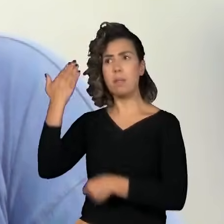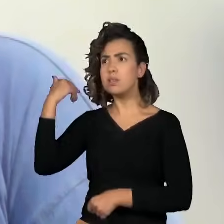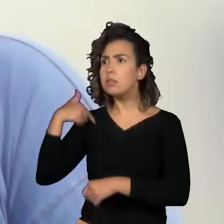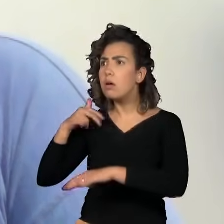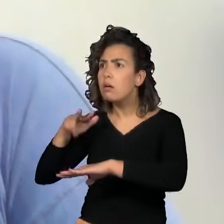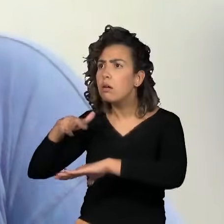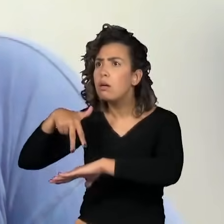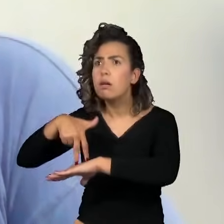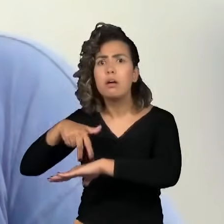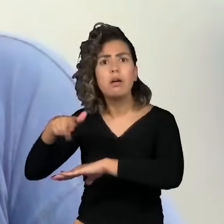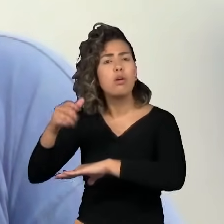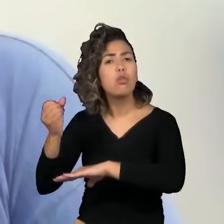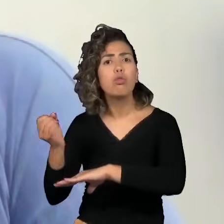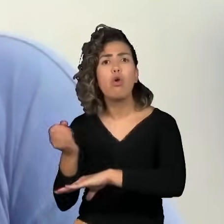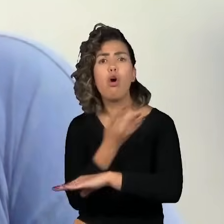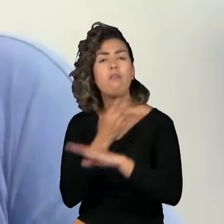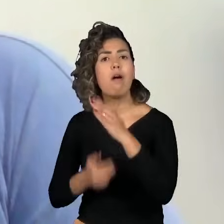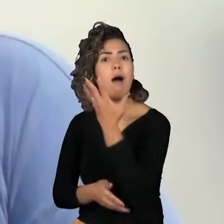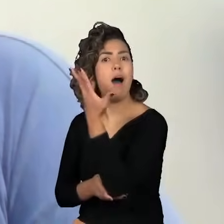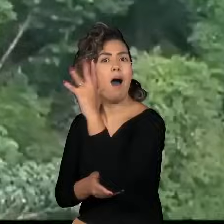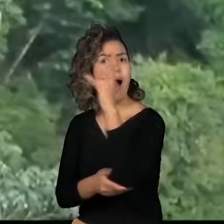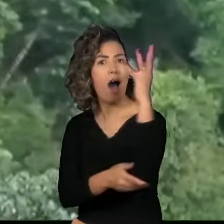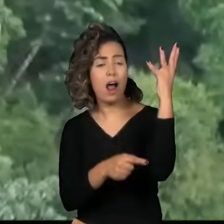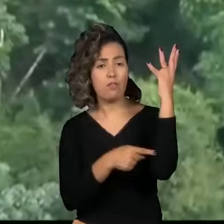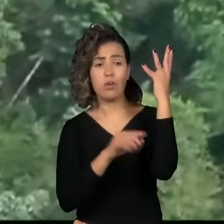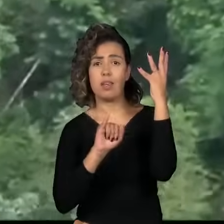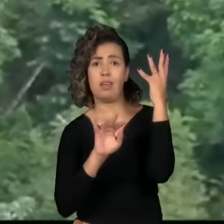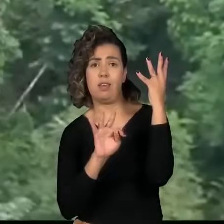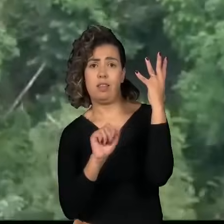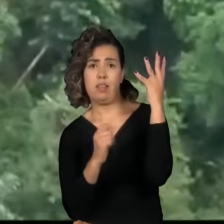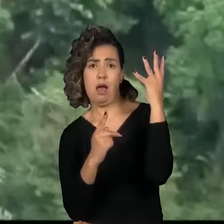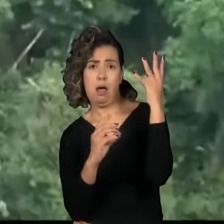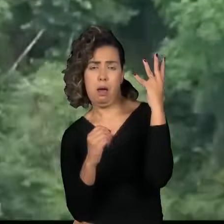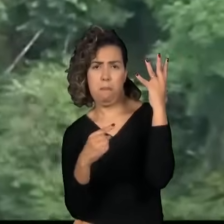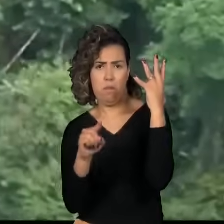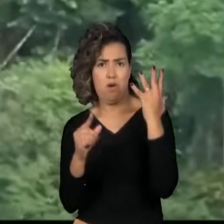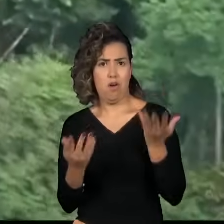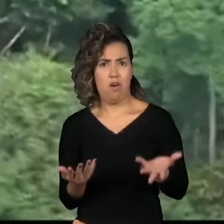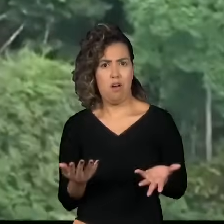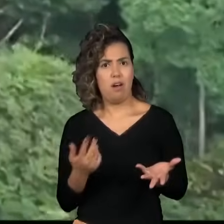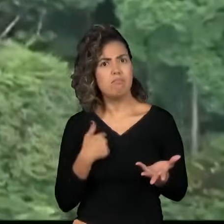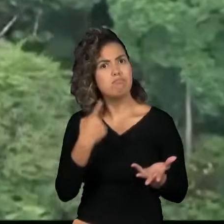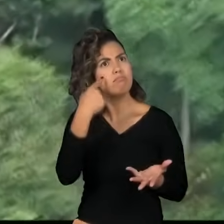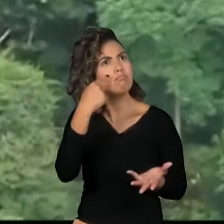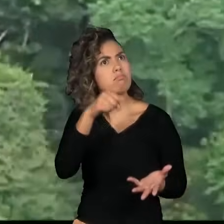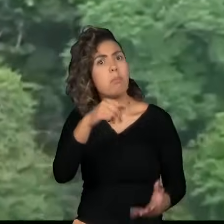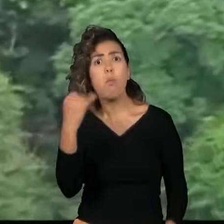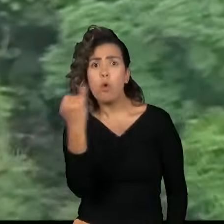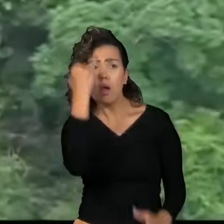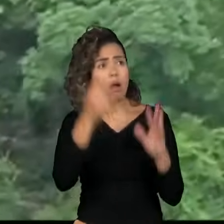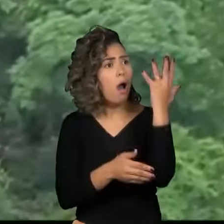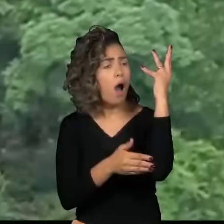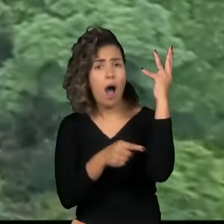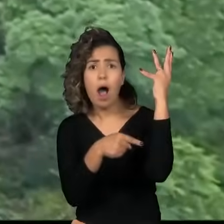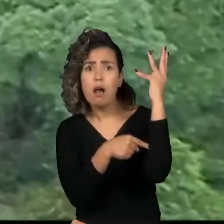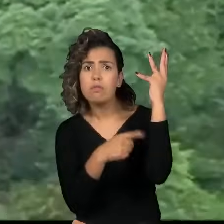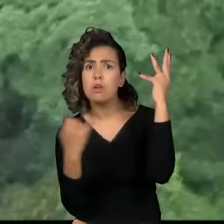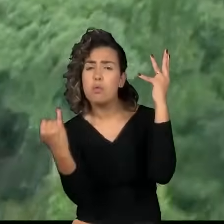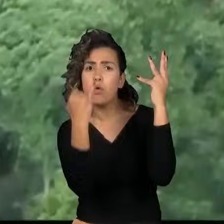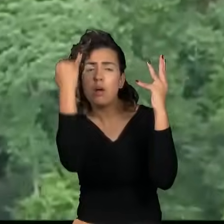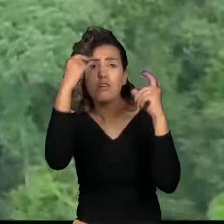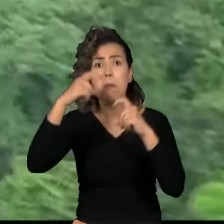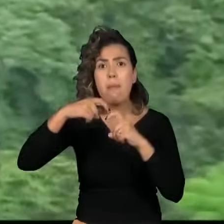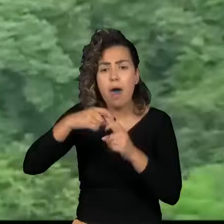descrita uma nova espécie de árvore que vive no Igapó. Então a gente pode estar perdendo aí espécies que têm uma importância médica para